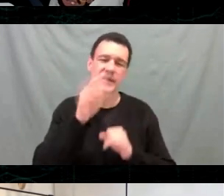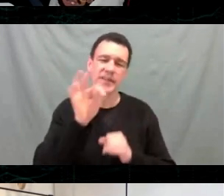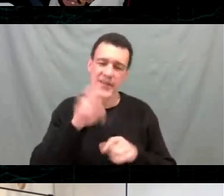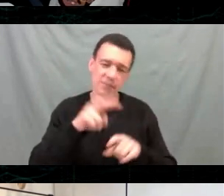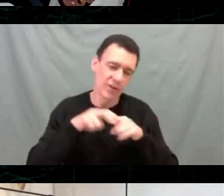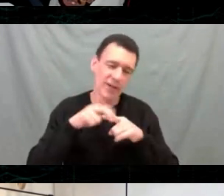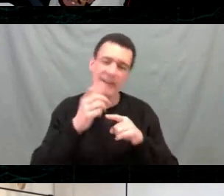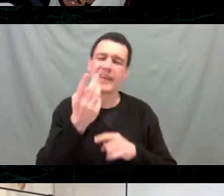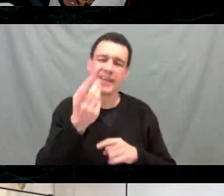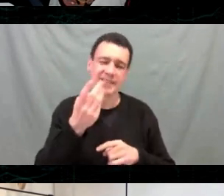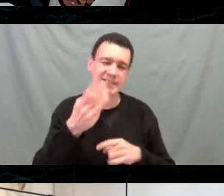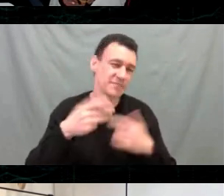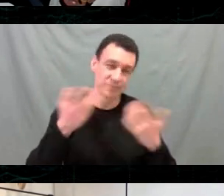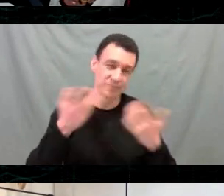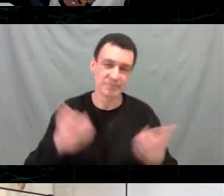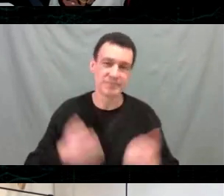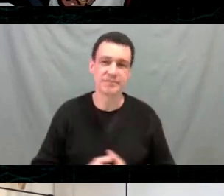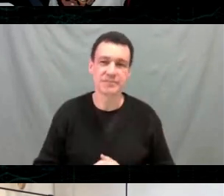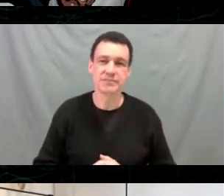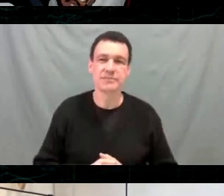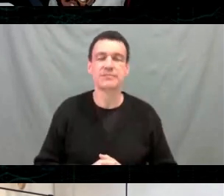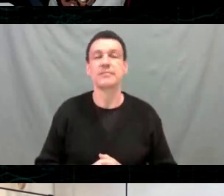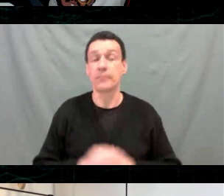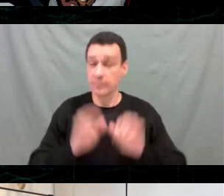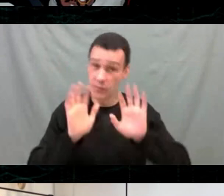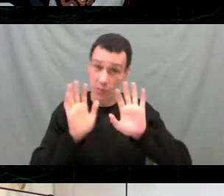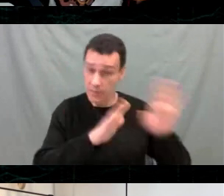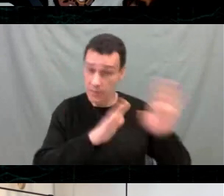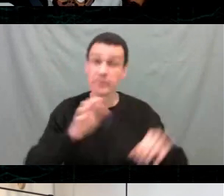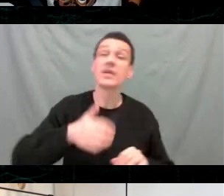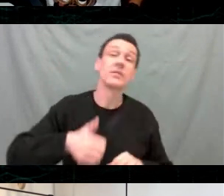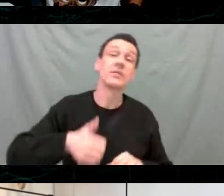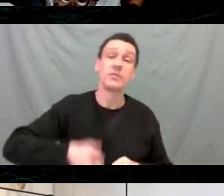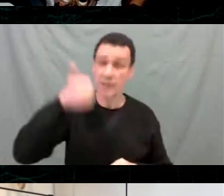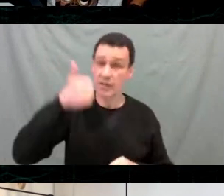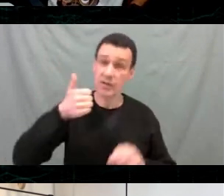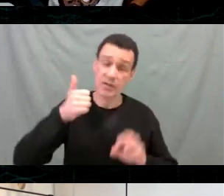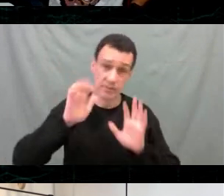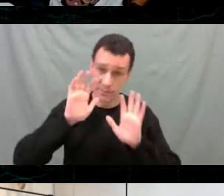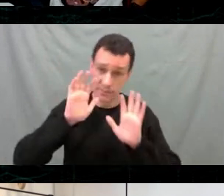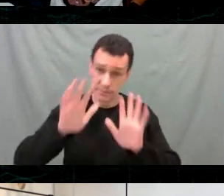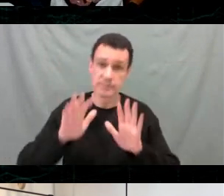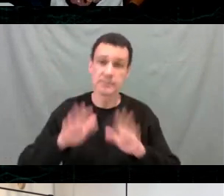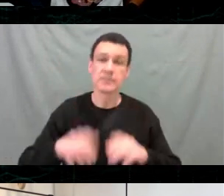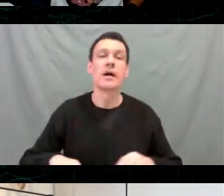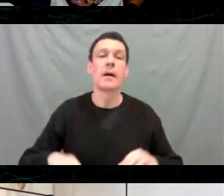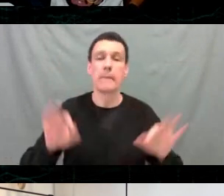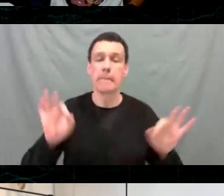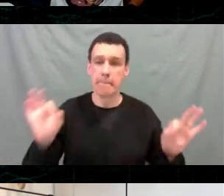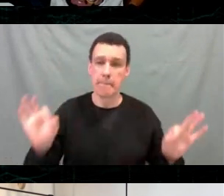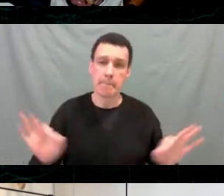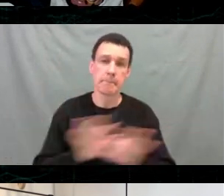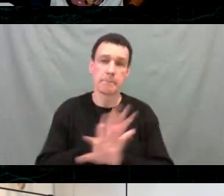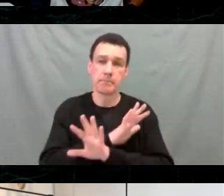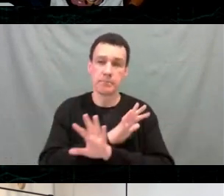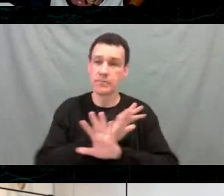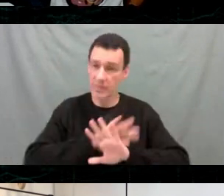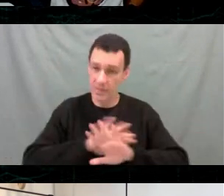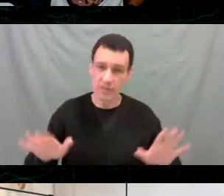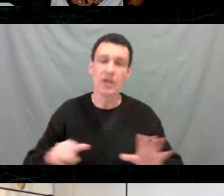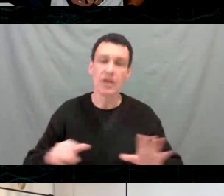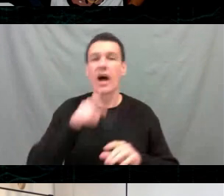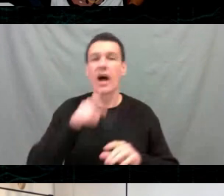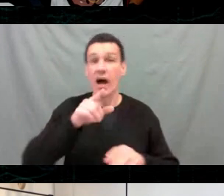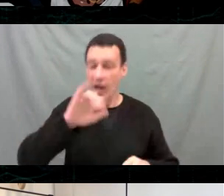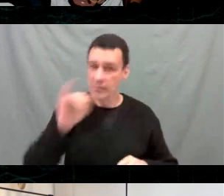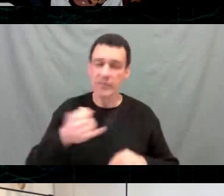Pega fazendo o seguinte, ó. Fecha atenção agora, tira foto desse nosso querido aí,